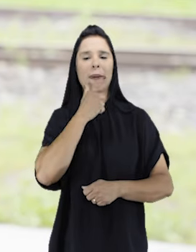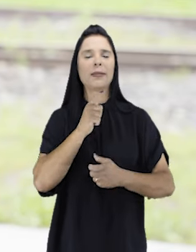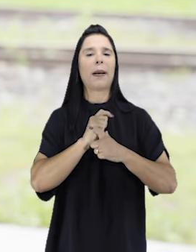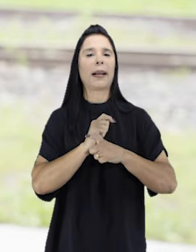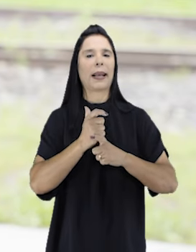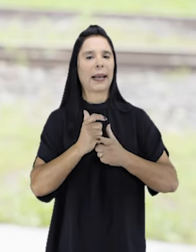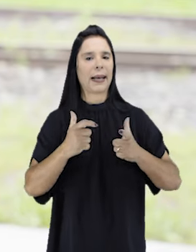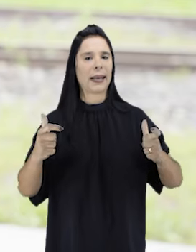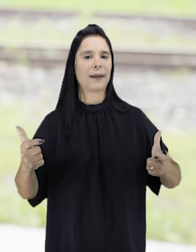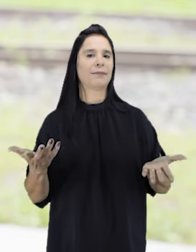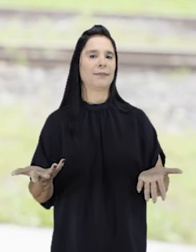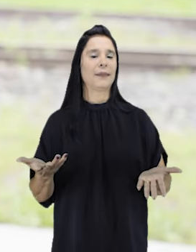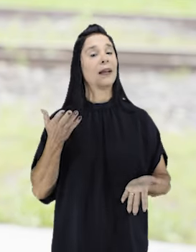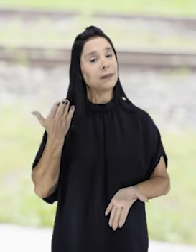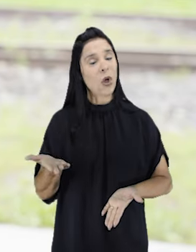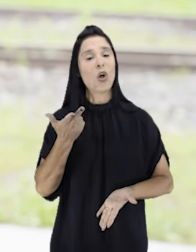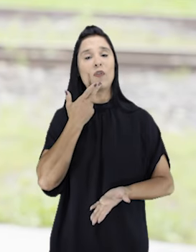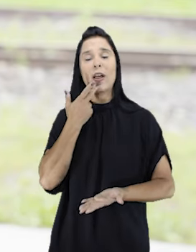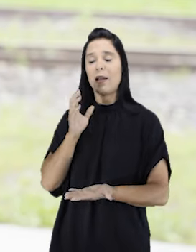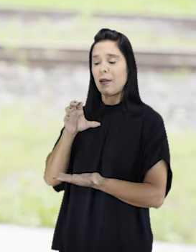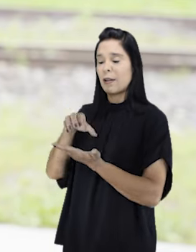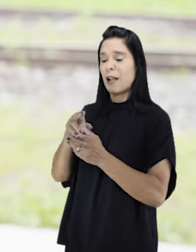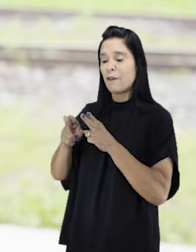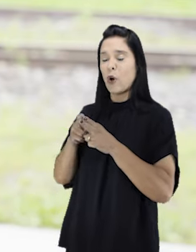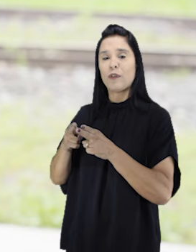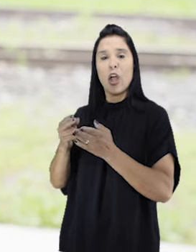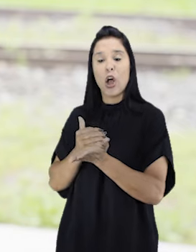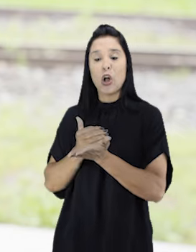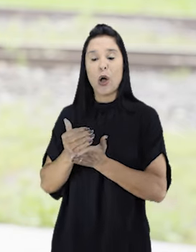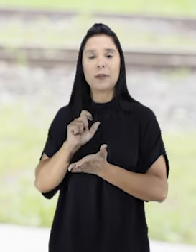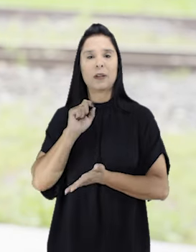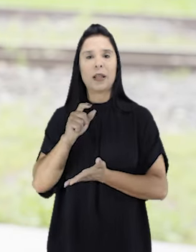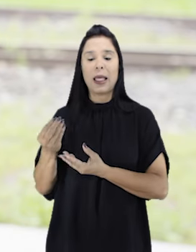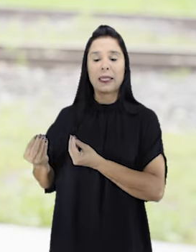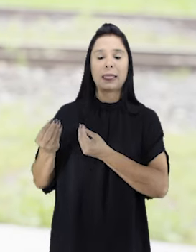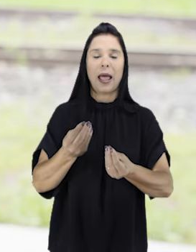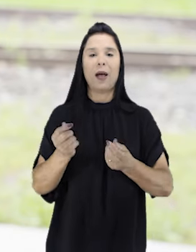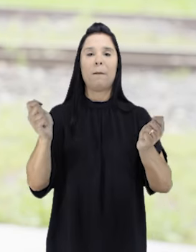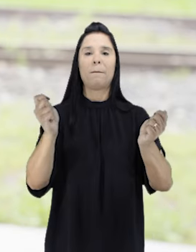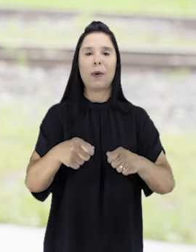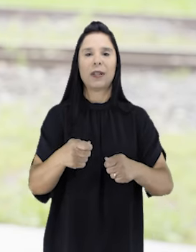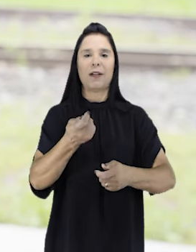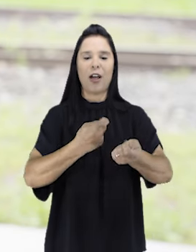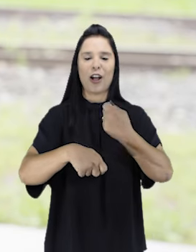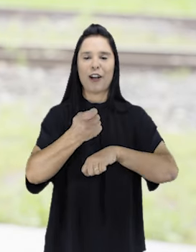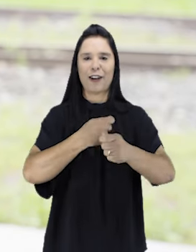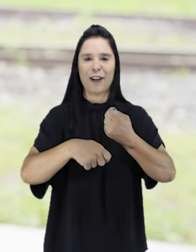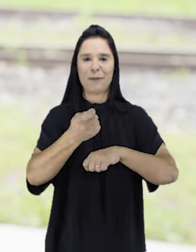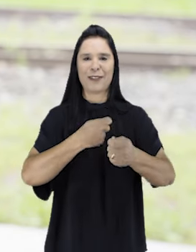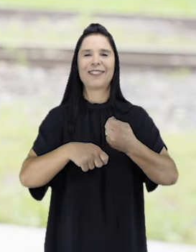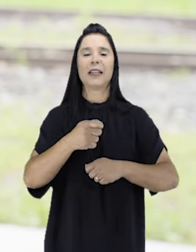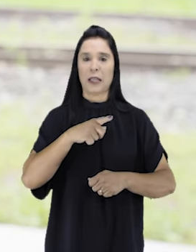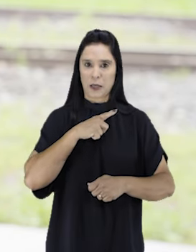manufaturas ganham. Então, assim, não há como negar que a chegada da ferrovia e com esse potencial econômico natural